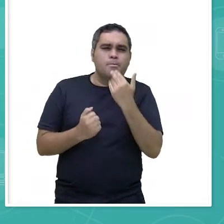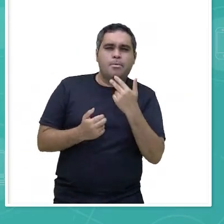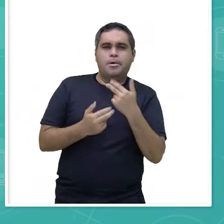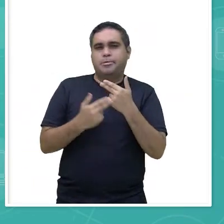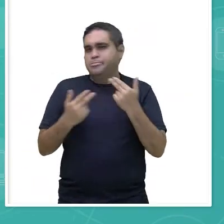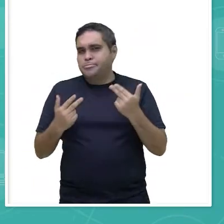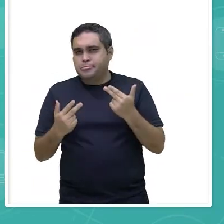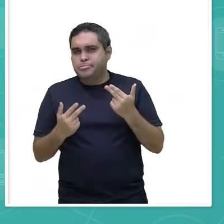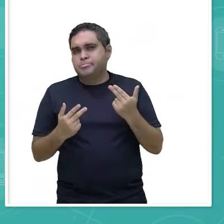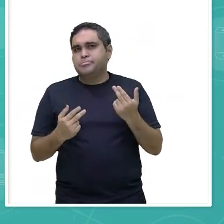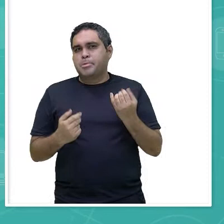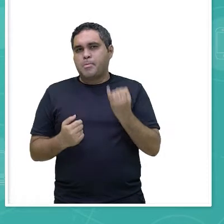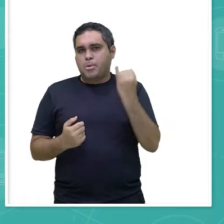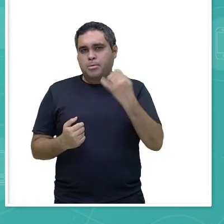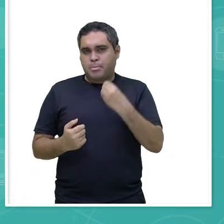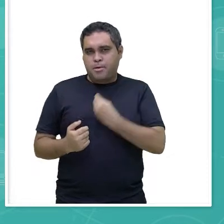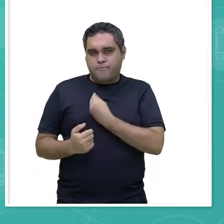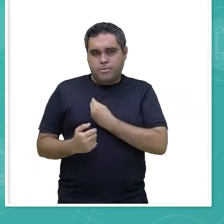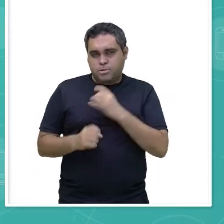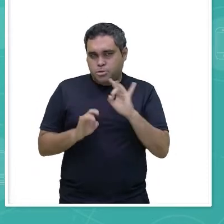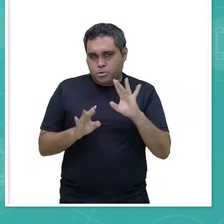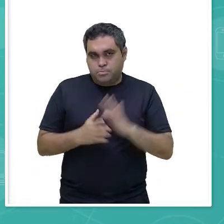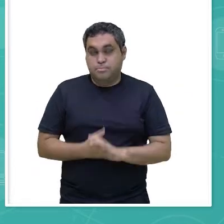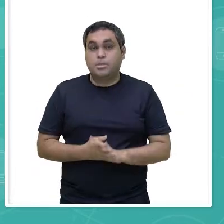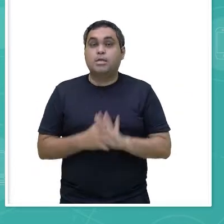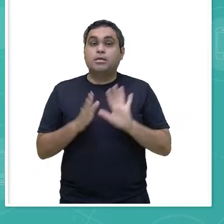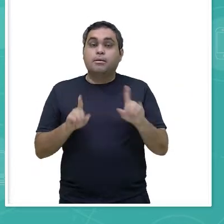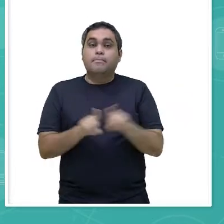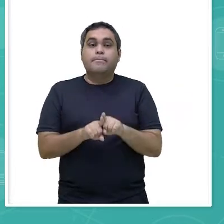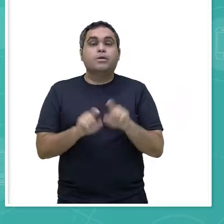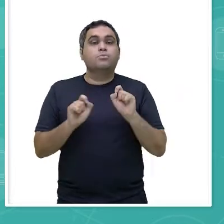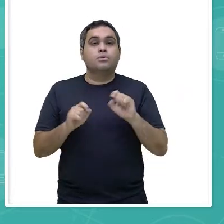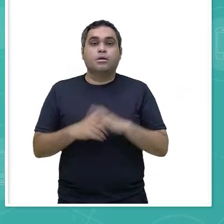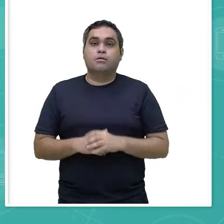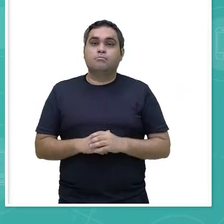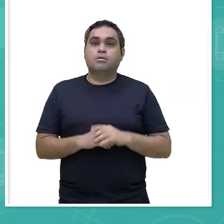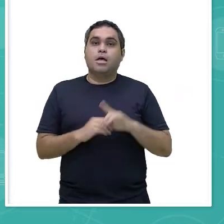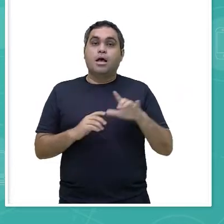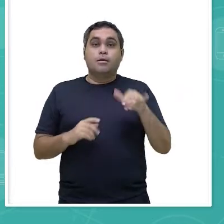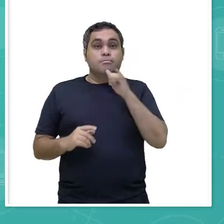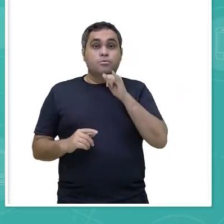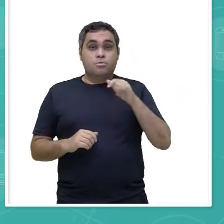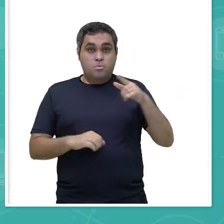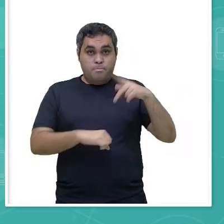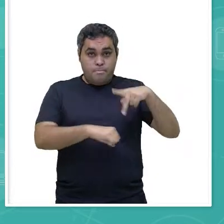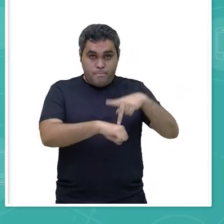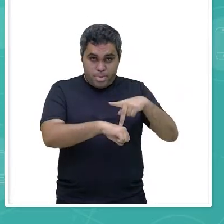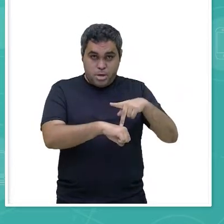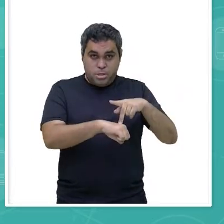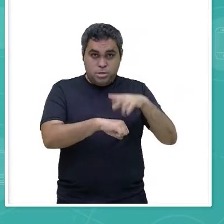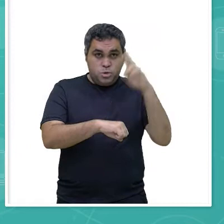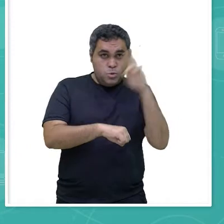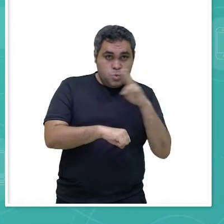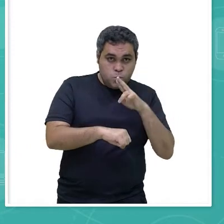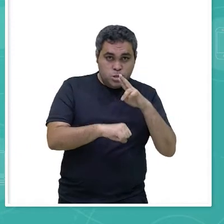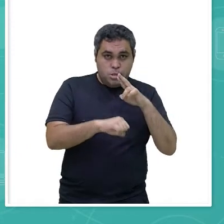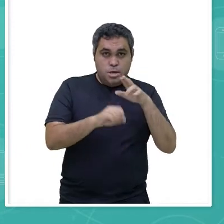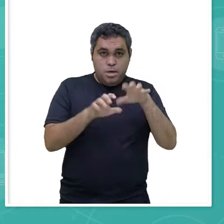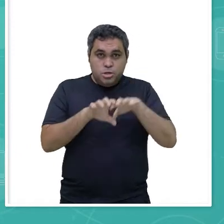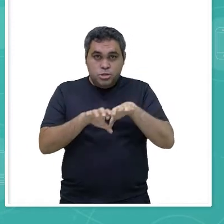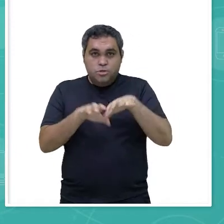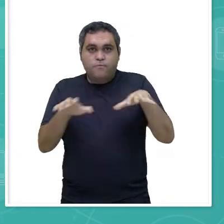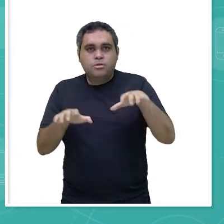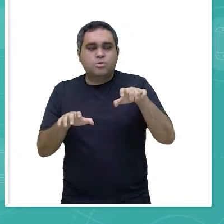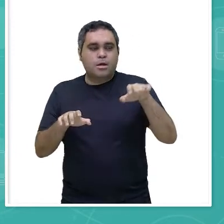como vocês já perceberam, todos localizados na porção europeia da Rússia, ou seja, a Rússia Oriental não tinha